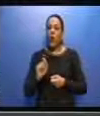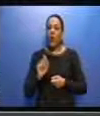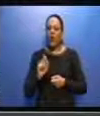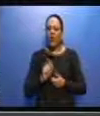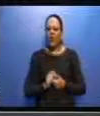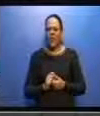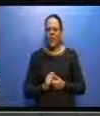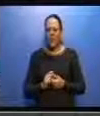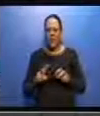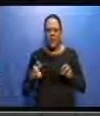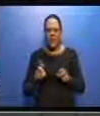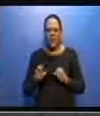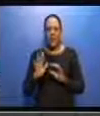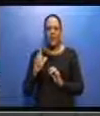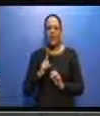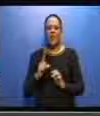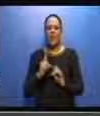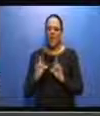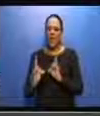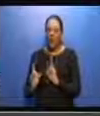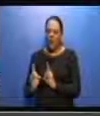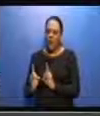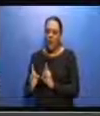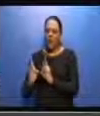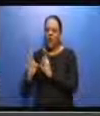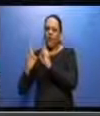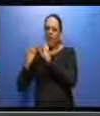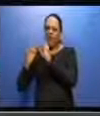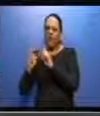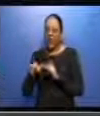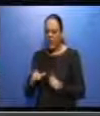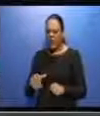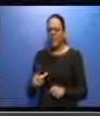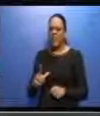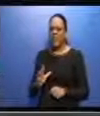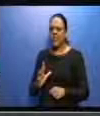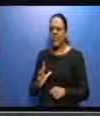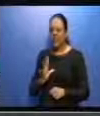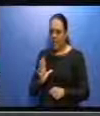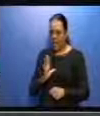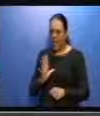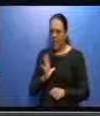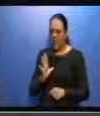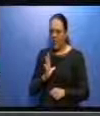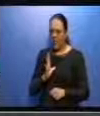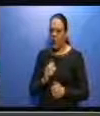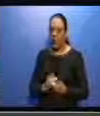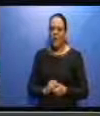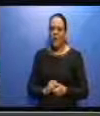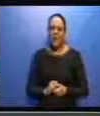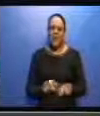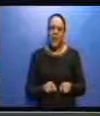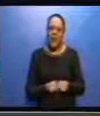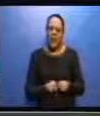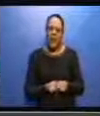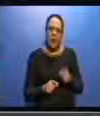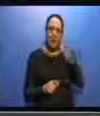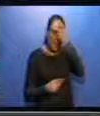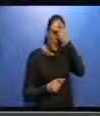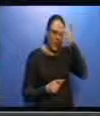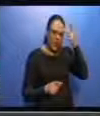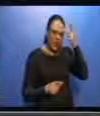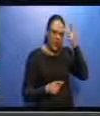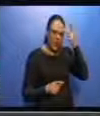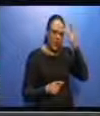aqui é difícil né provavelmente que é uma zona urbana nós vamos aqui pessoas né e indo em direção né a